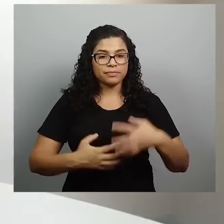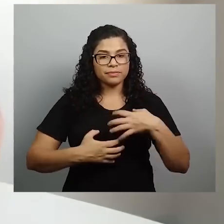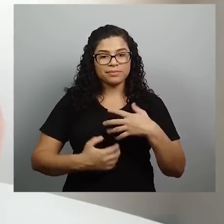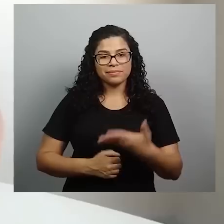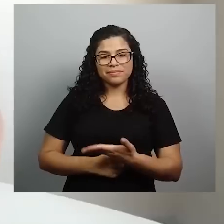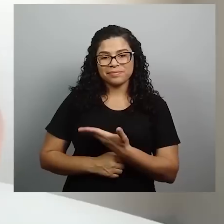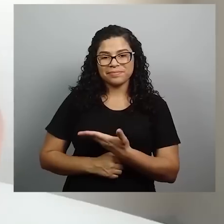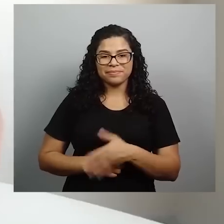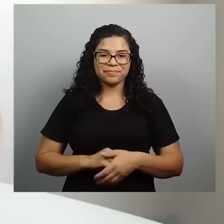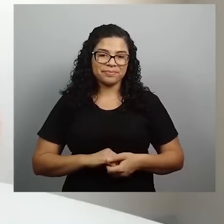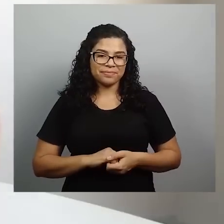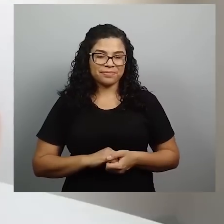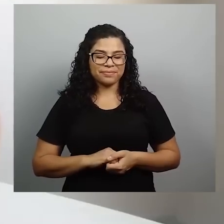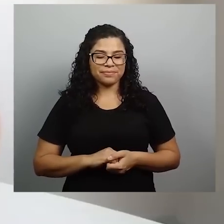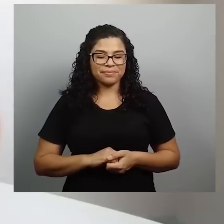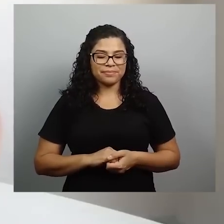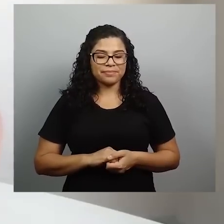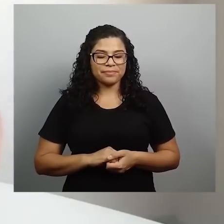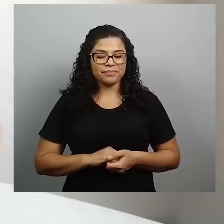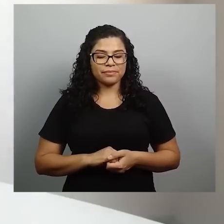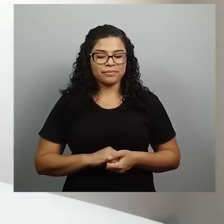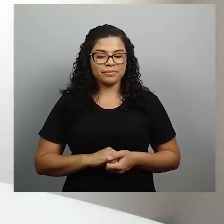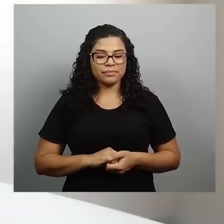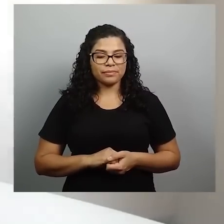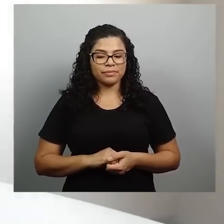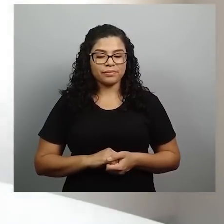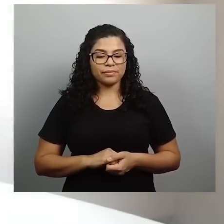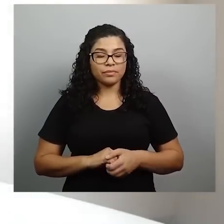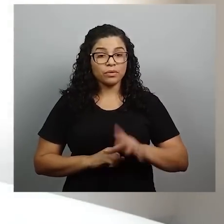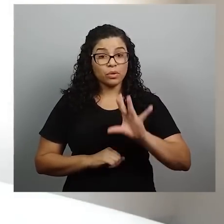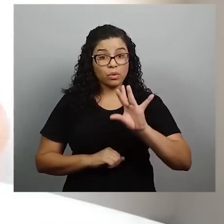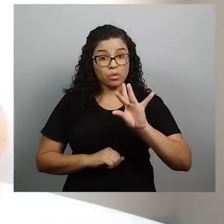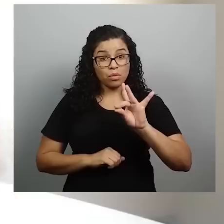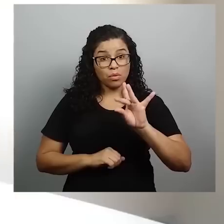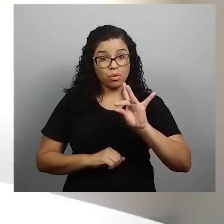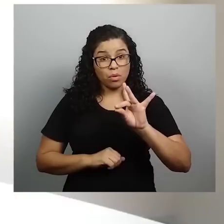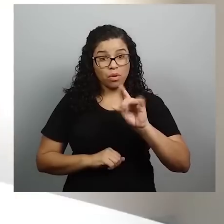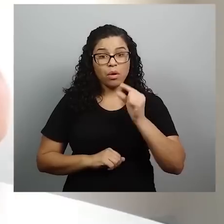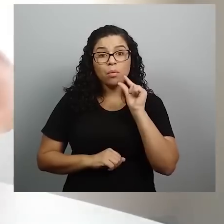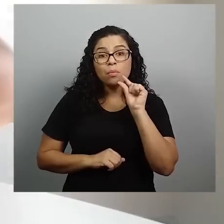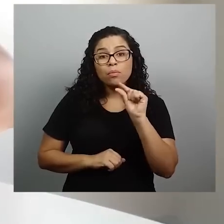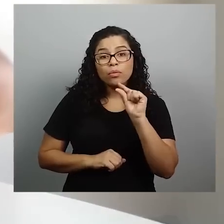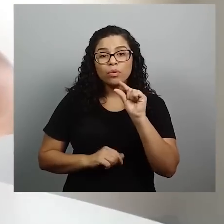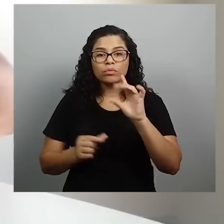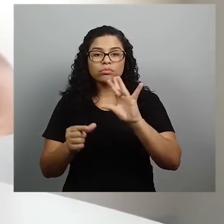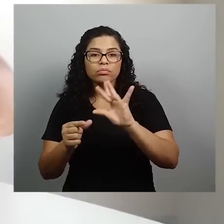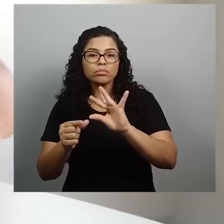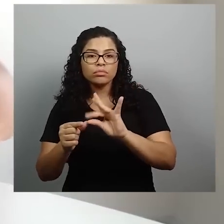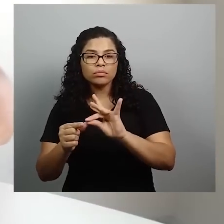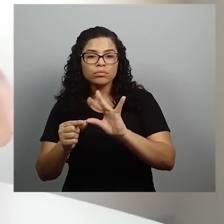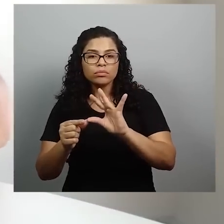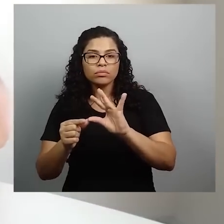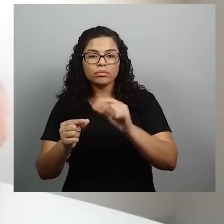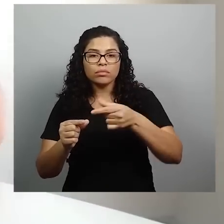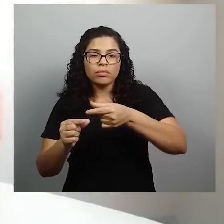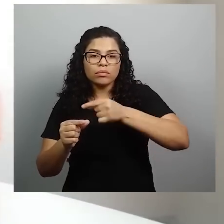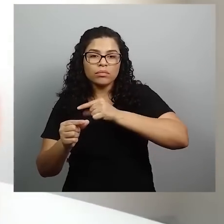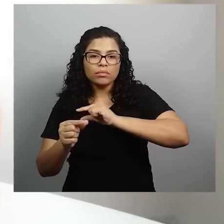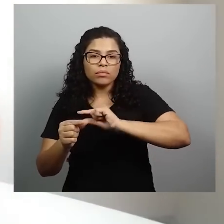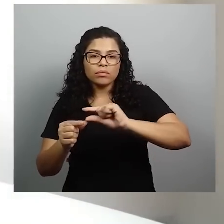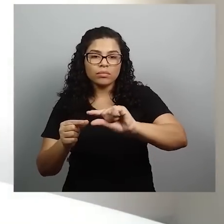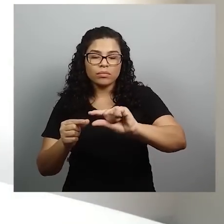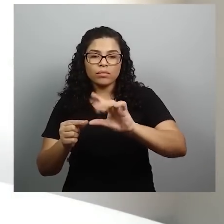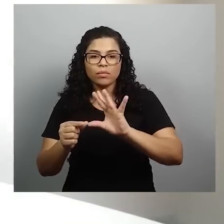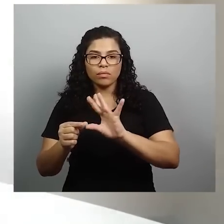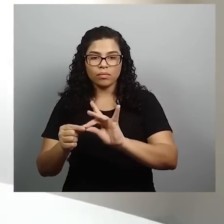então, tá vendo? Então, uma gotinha de cola aqui nessa emenda.